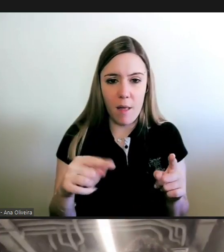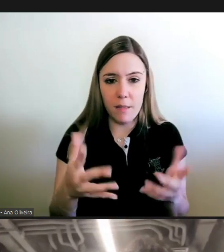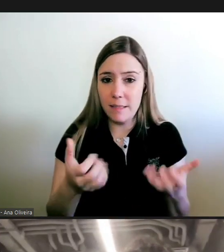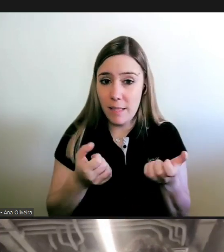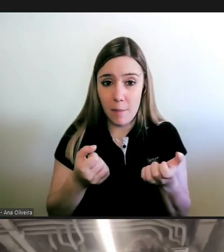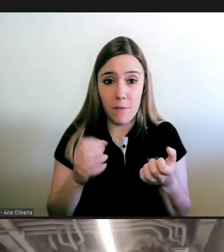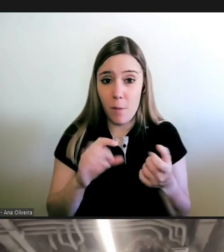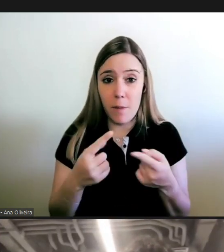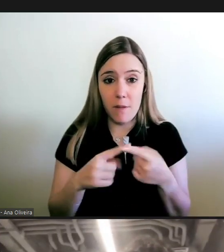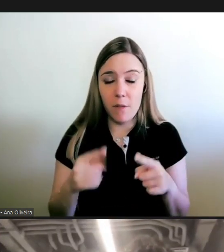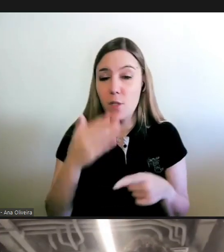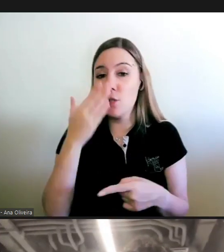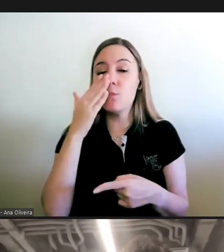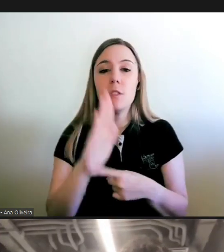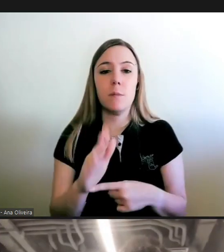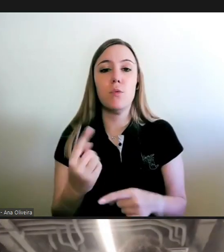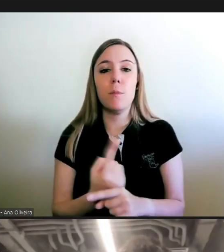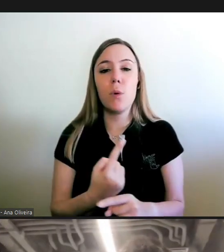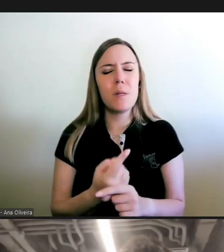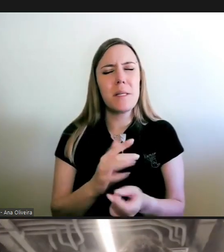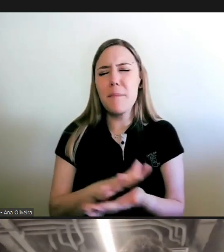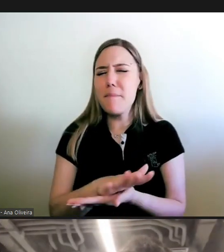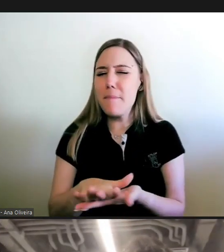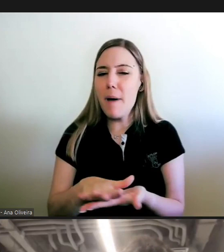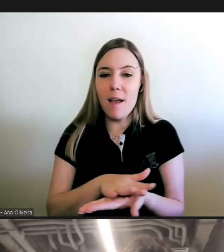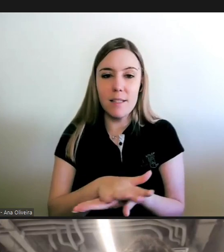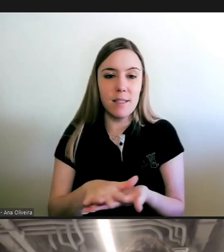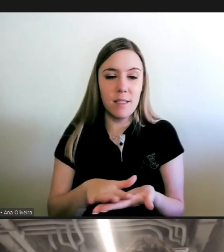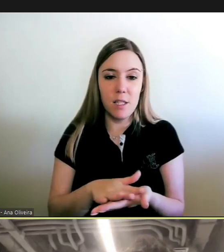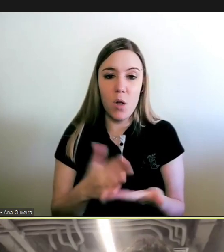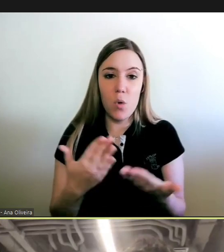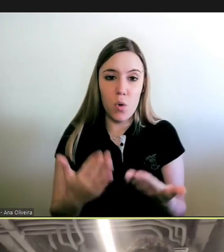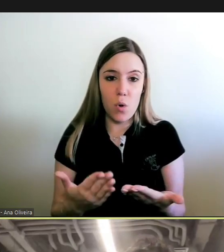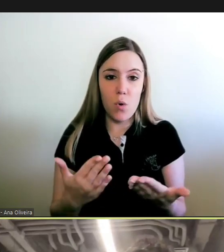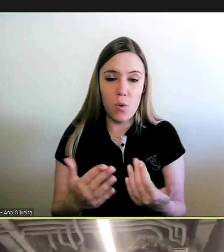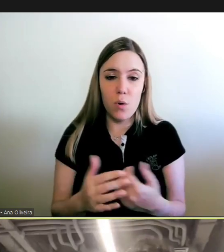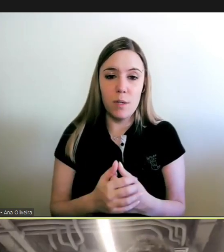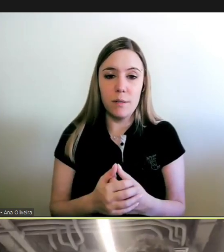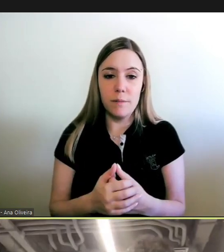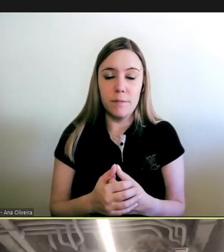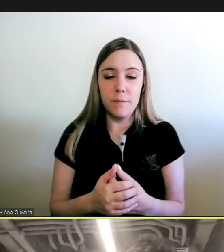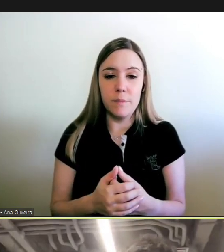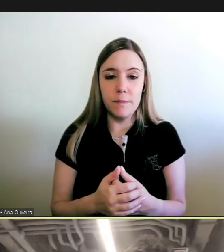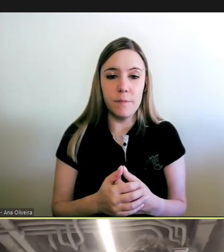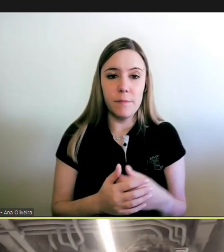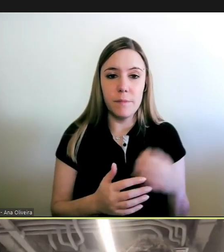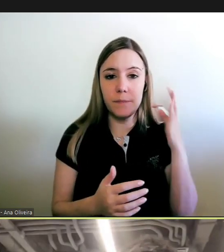só um exemplo de uma coisa muito básica hoje em dia. Aplica-se na inteligência artificial